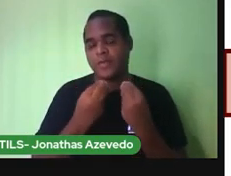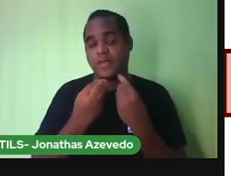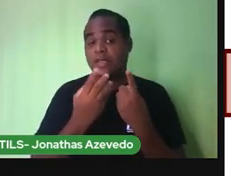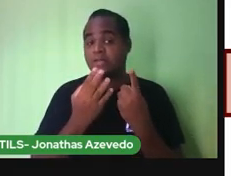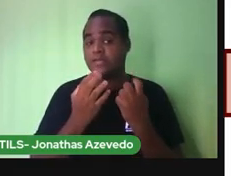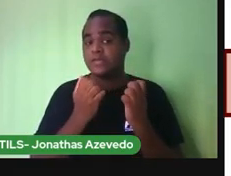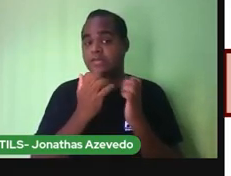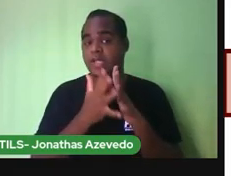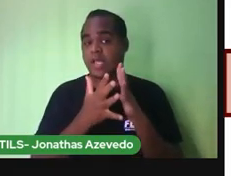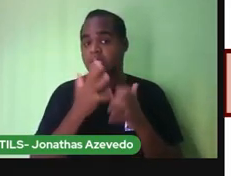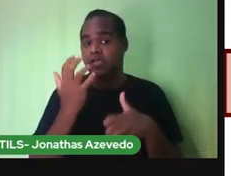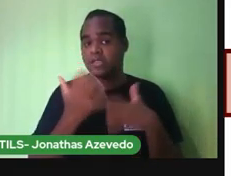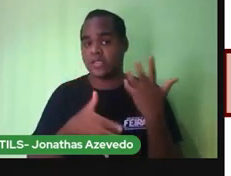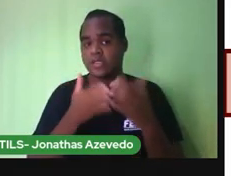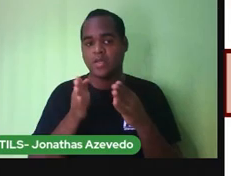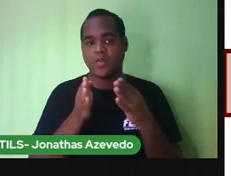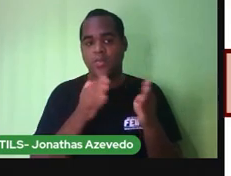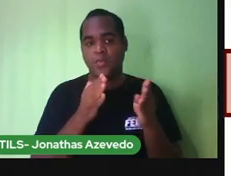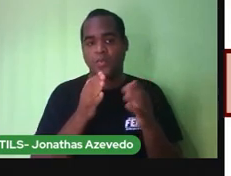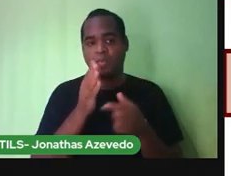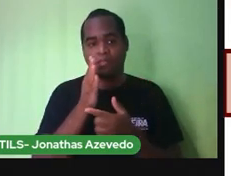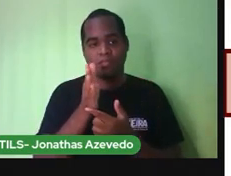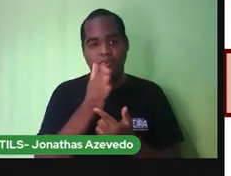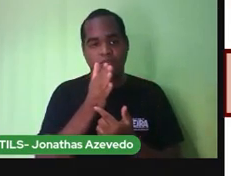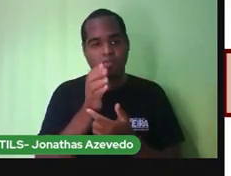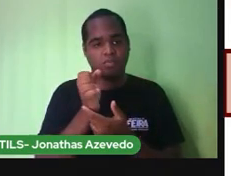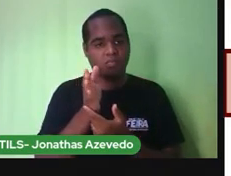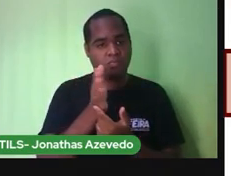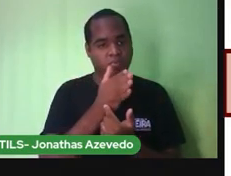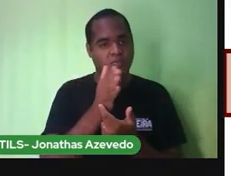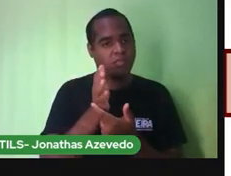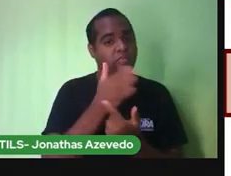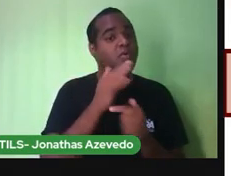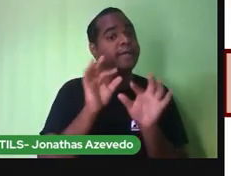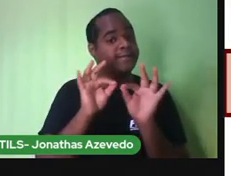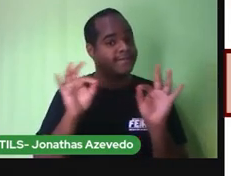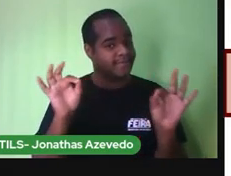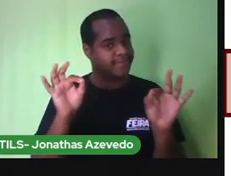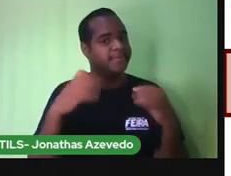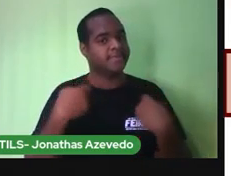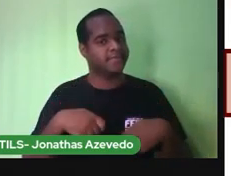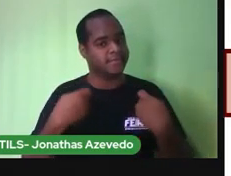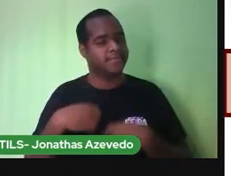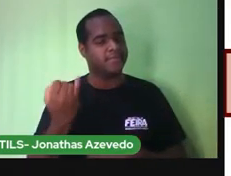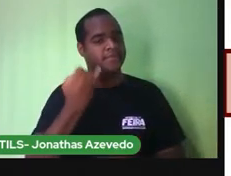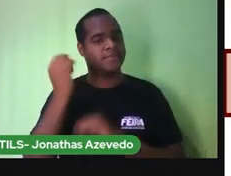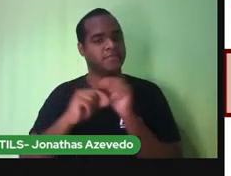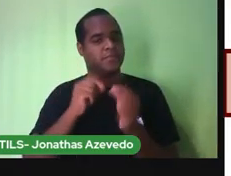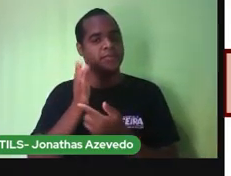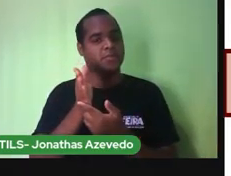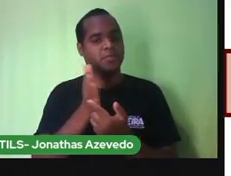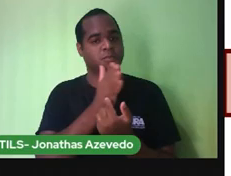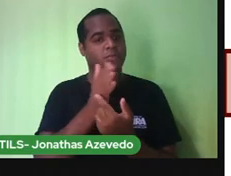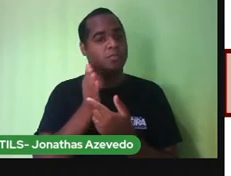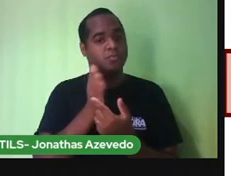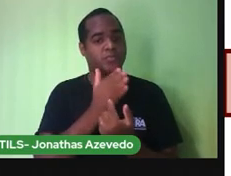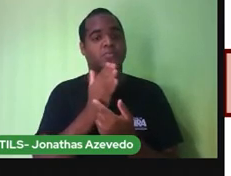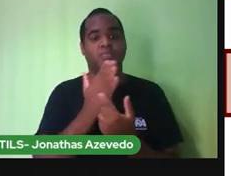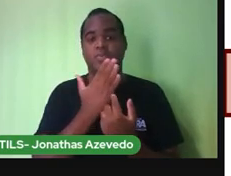palavrinhas bem espaçadas um pouquinho longe da outra e sempre com espacinho em branco